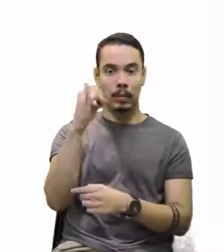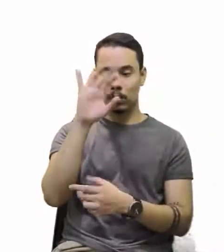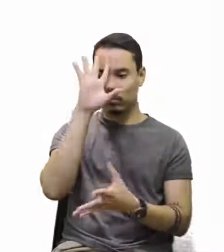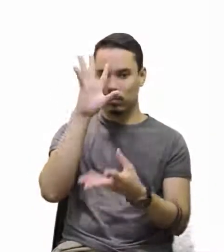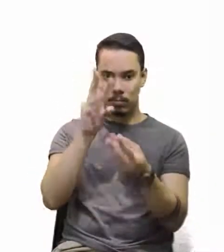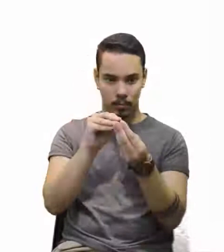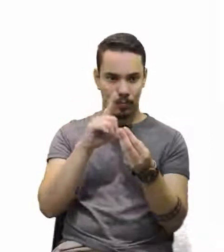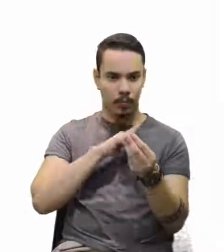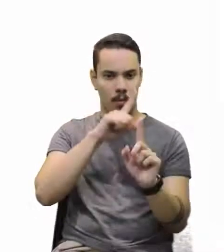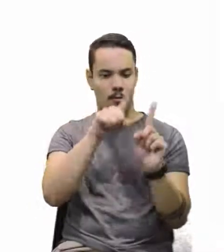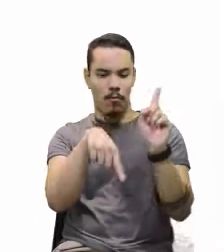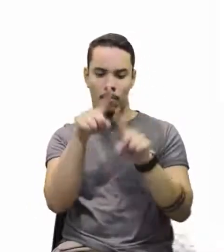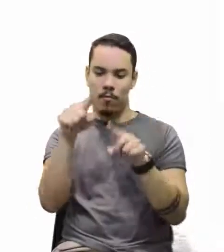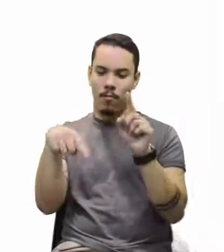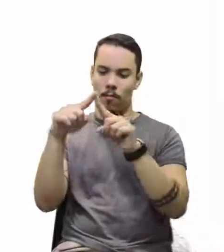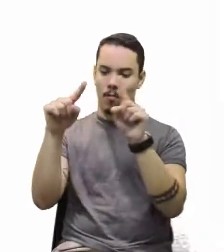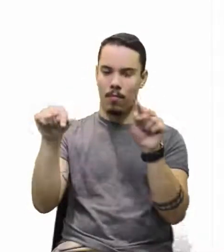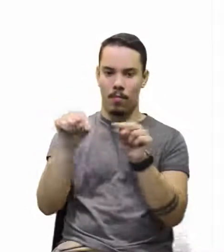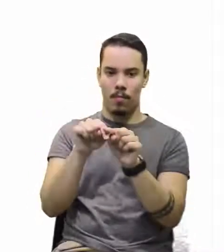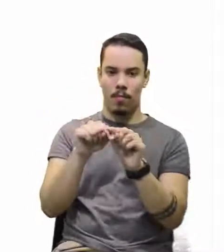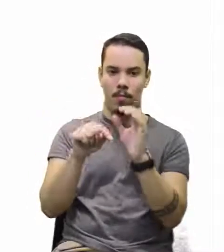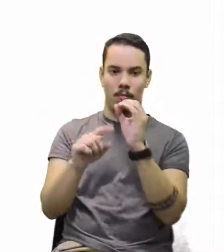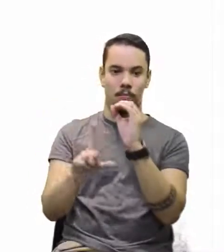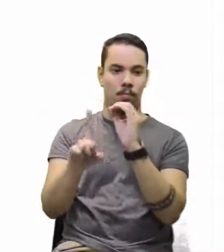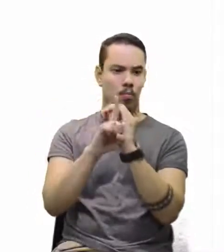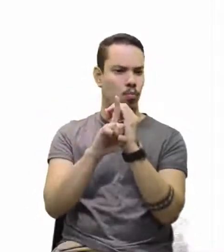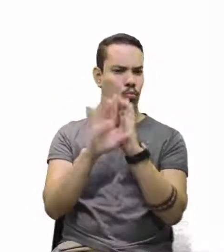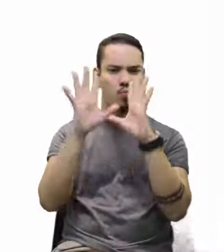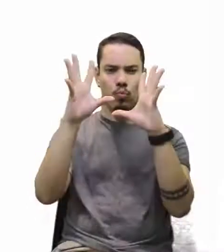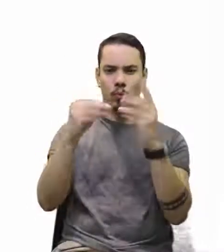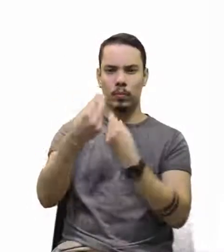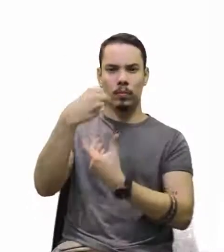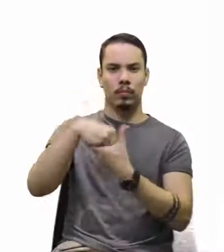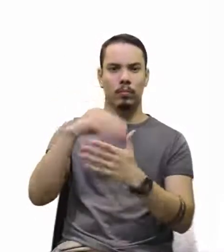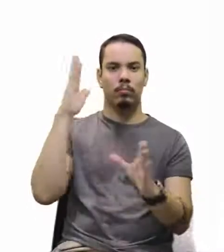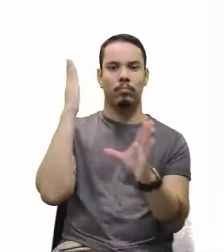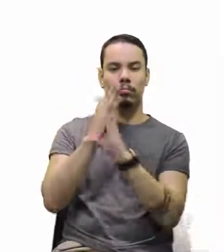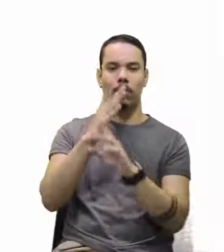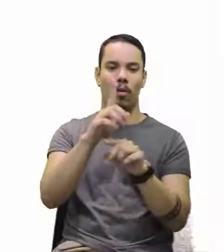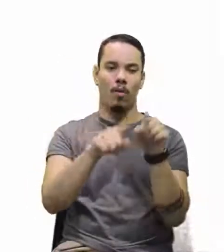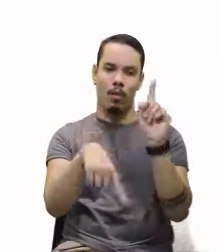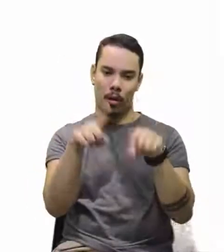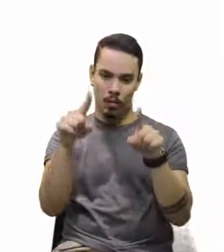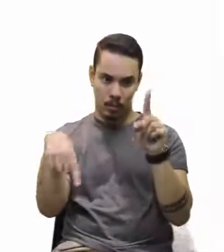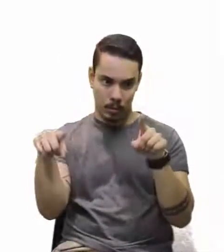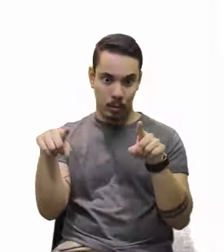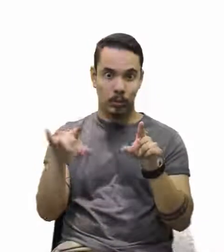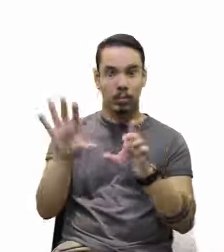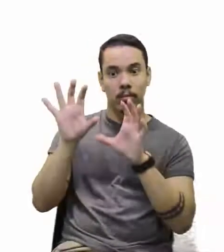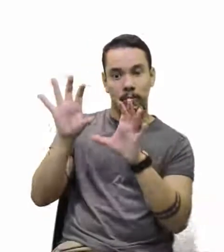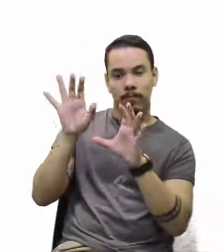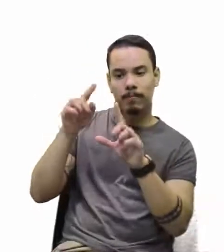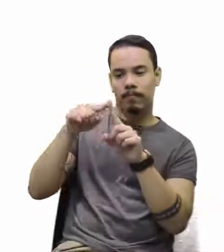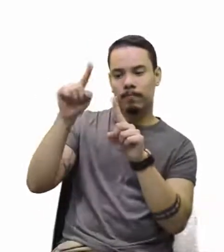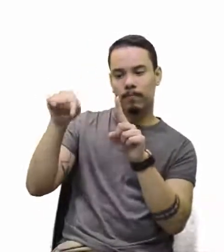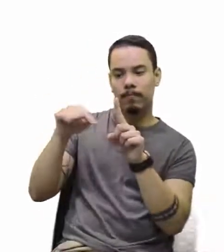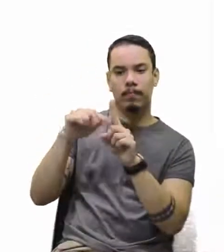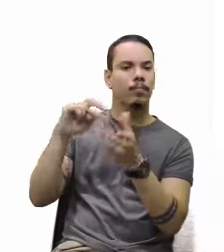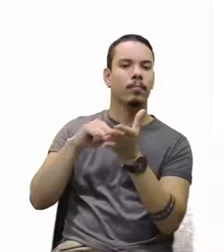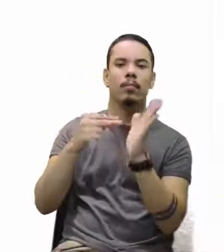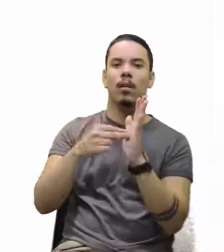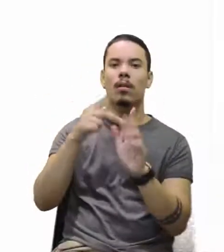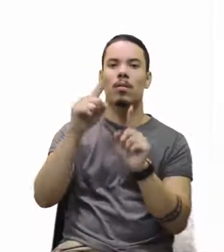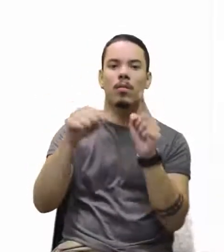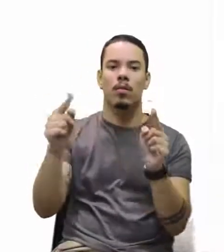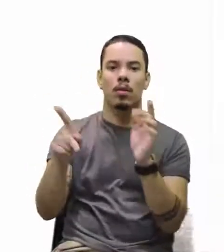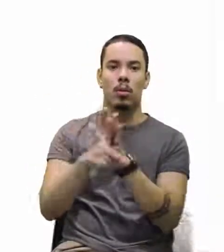há uma variação de fluxo, delta Φ, tudo está em função da variação. Esse delta representa variação